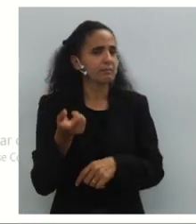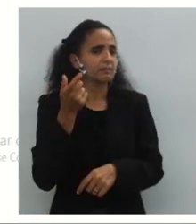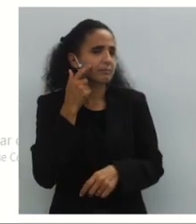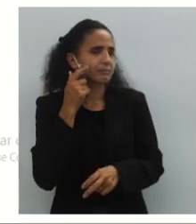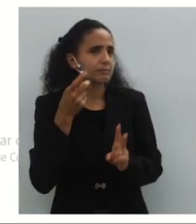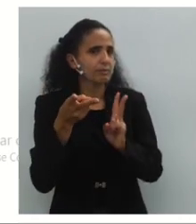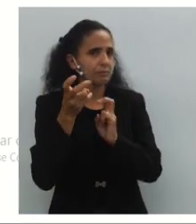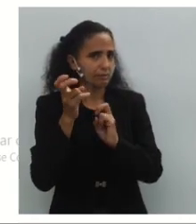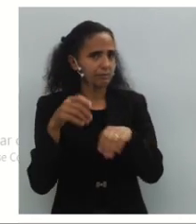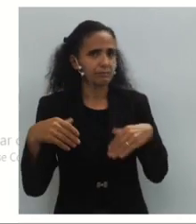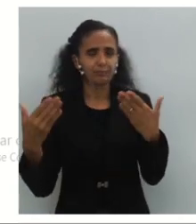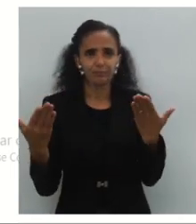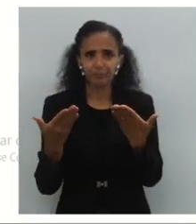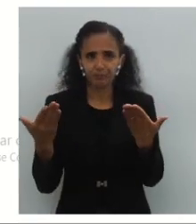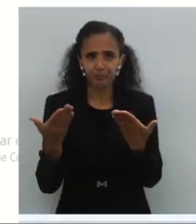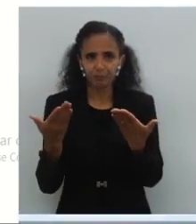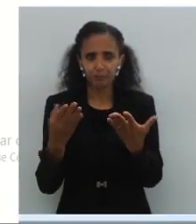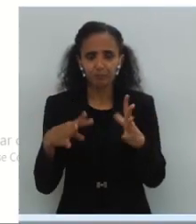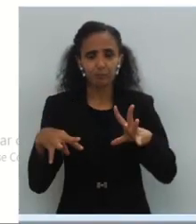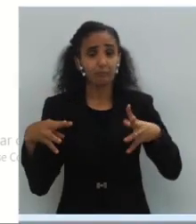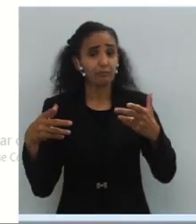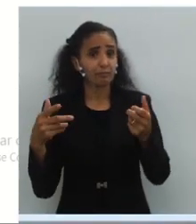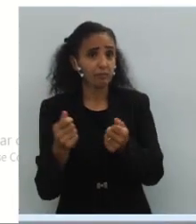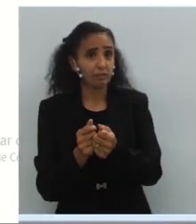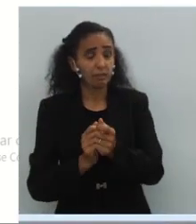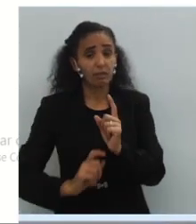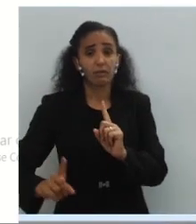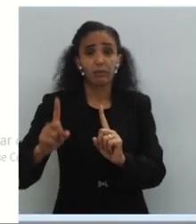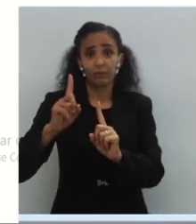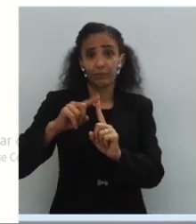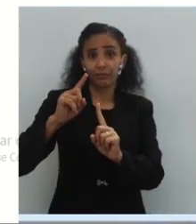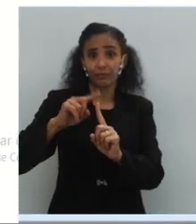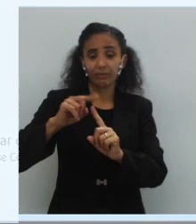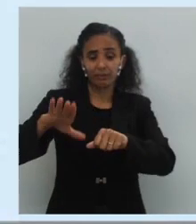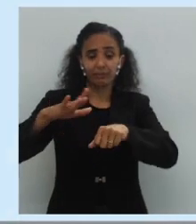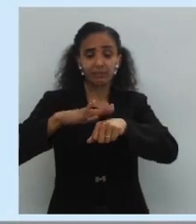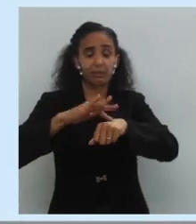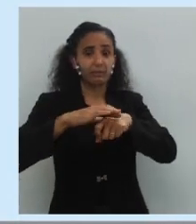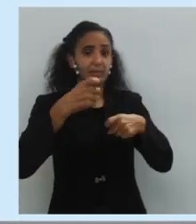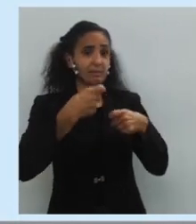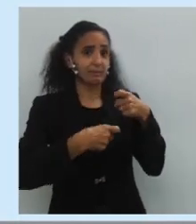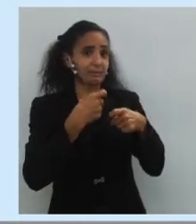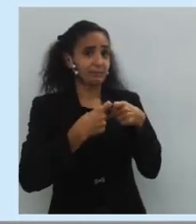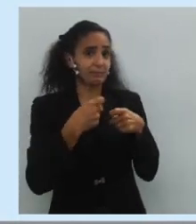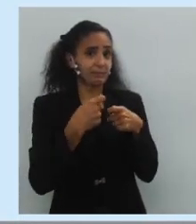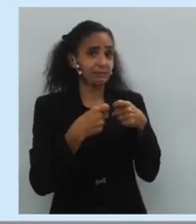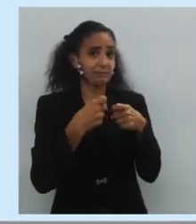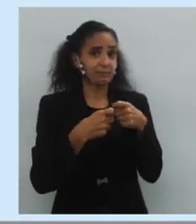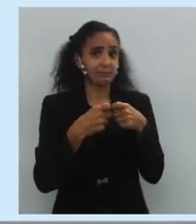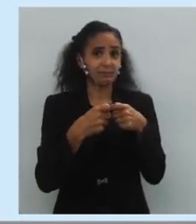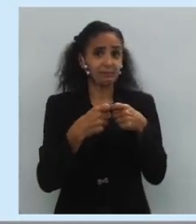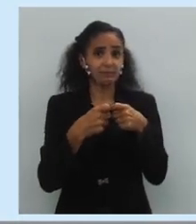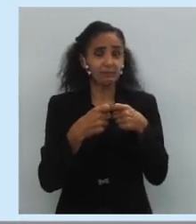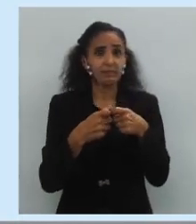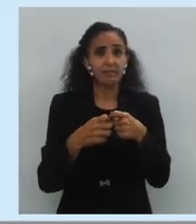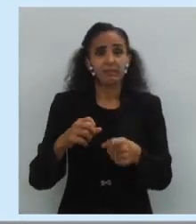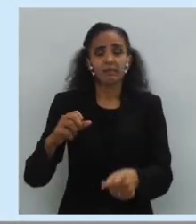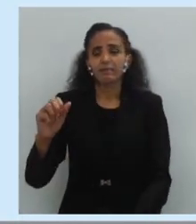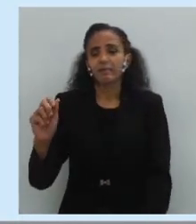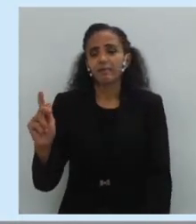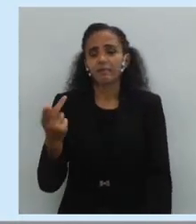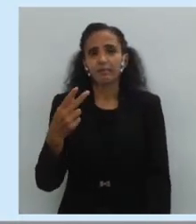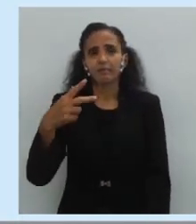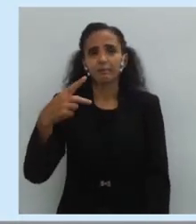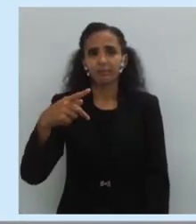aí de IST. E agora a gente vai falar sobre Outro tipo de IST,